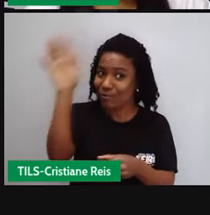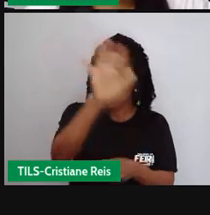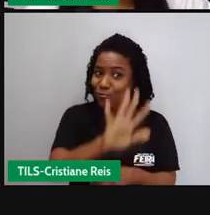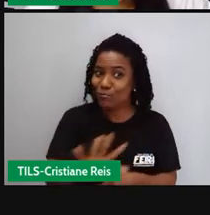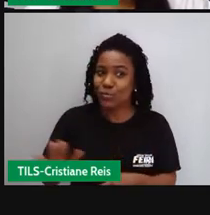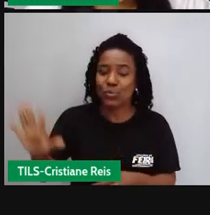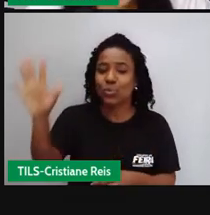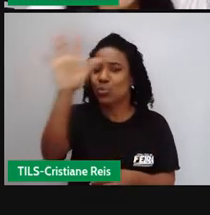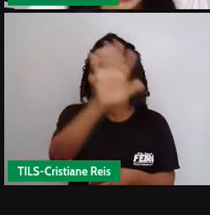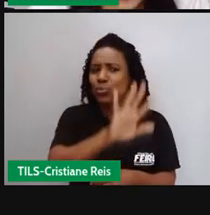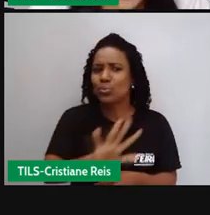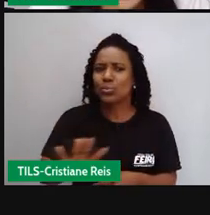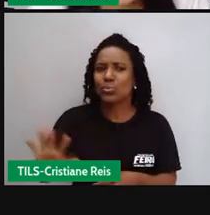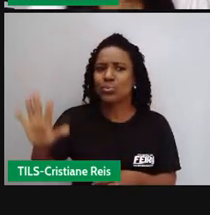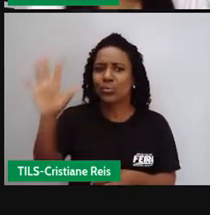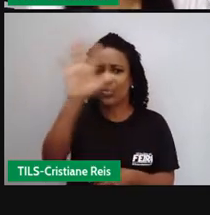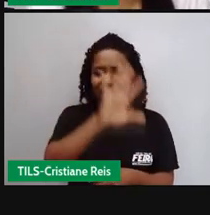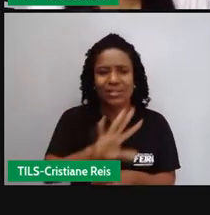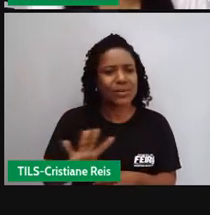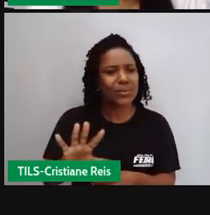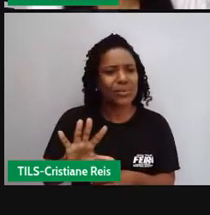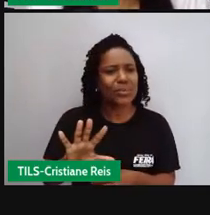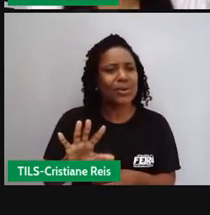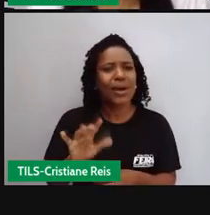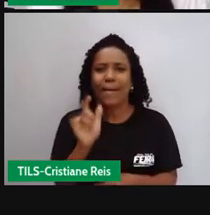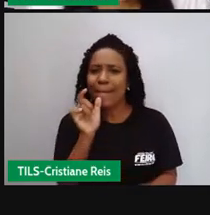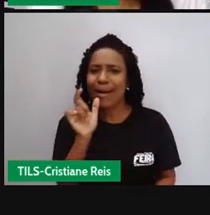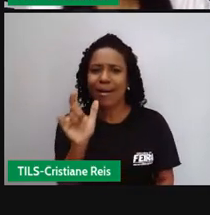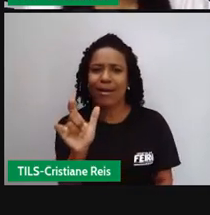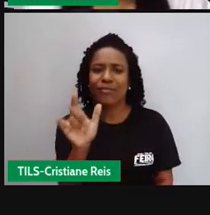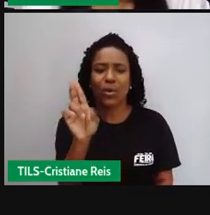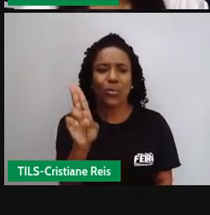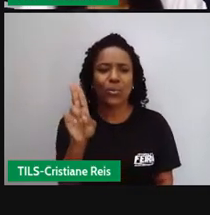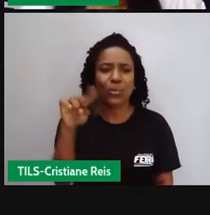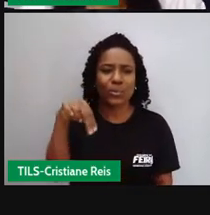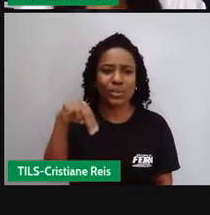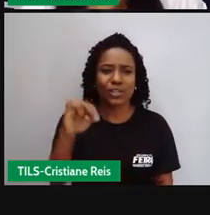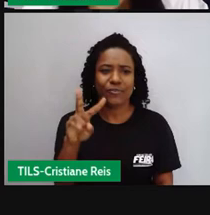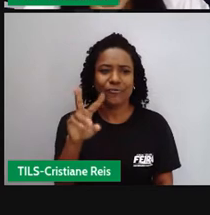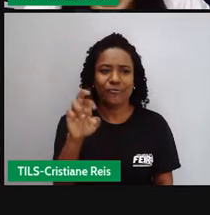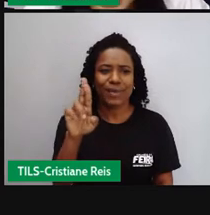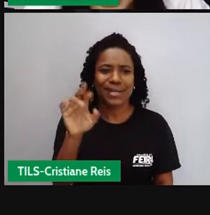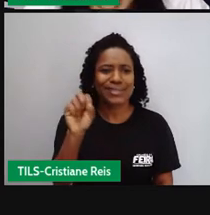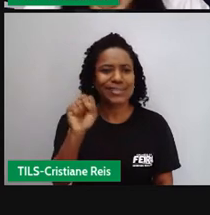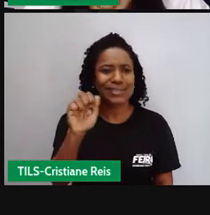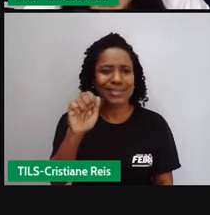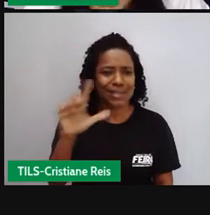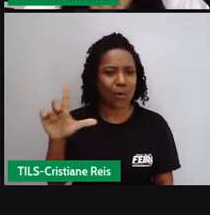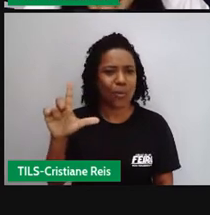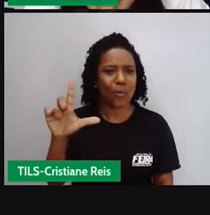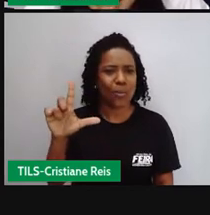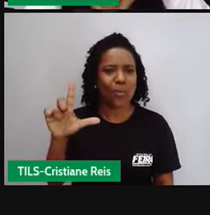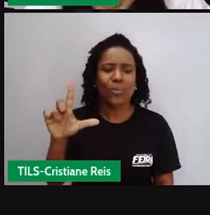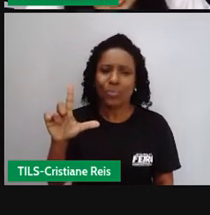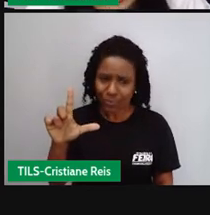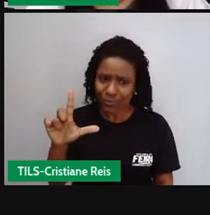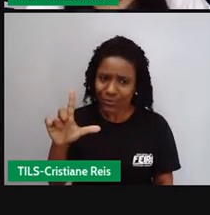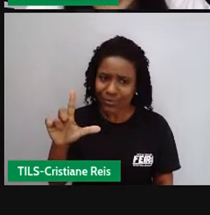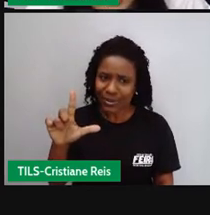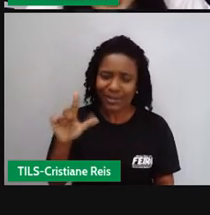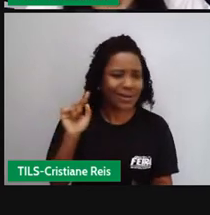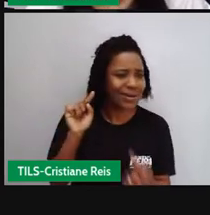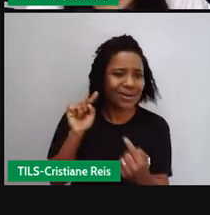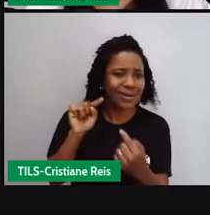da palavra universal. Quando a gente pensa em sufrágio universal, a gente tem que lembrar que refere-se ao direito